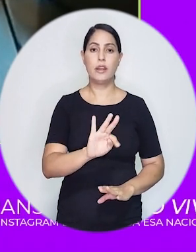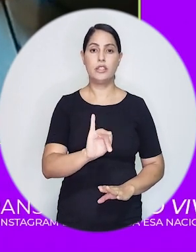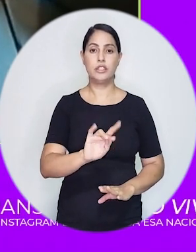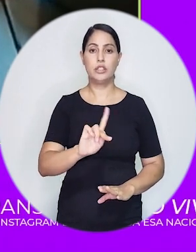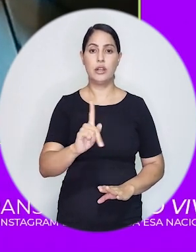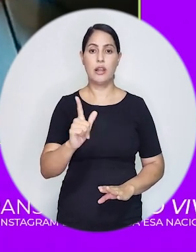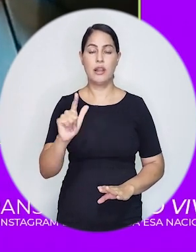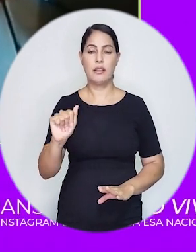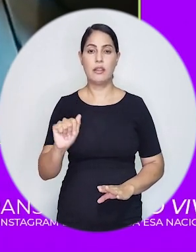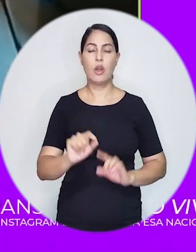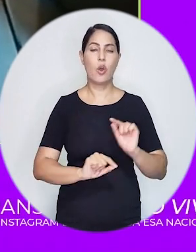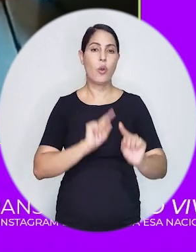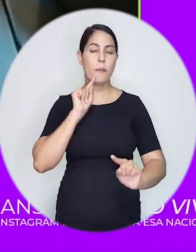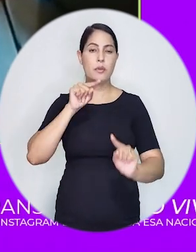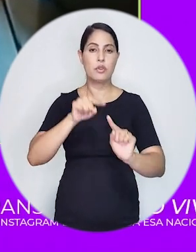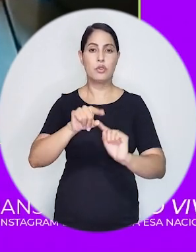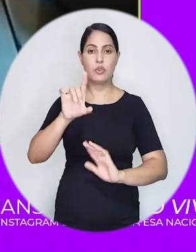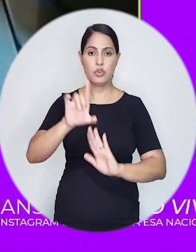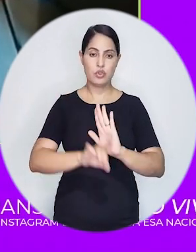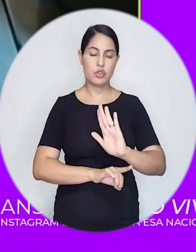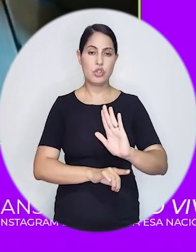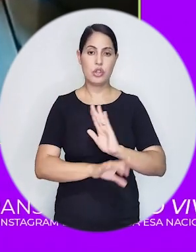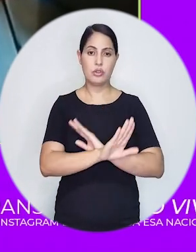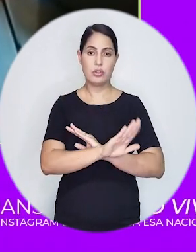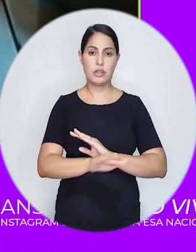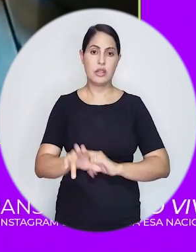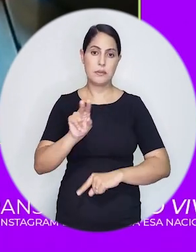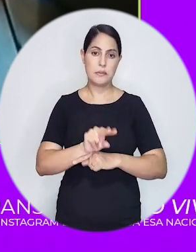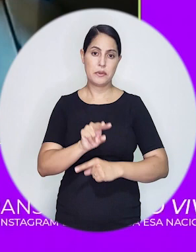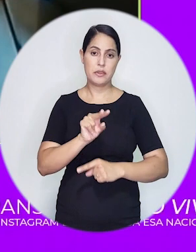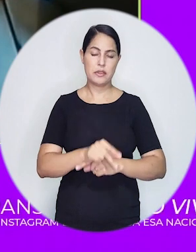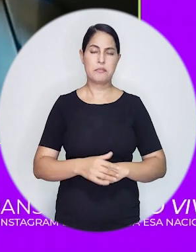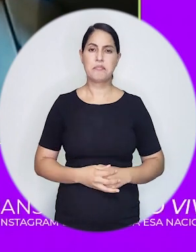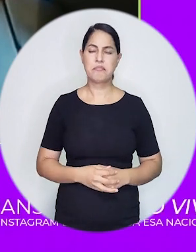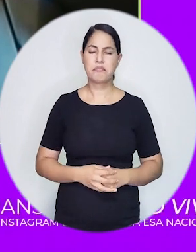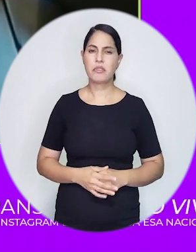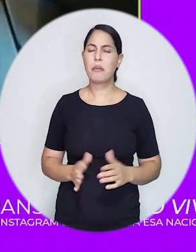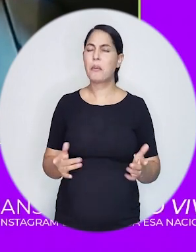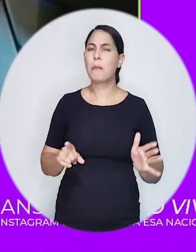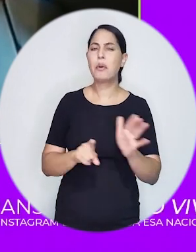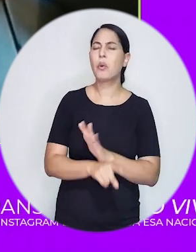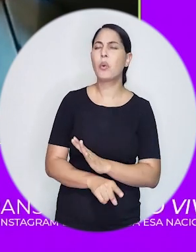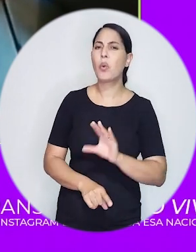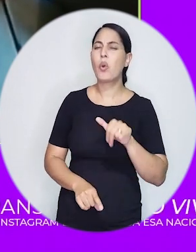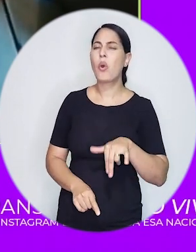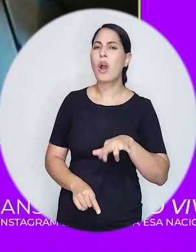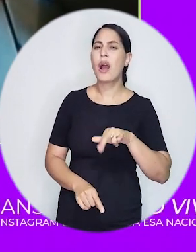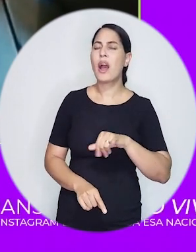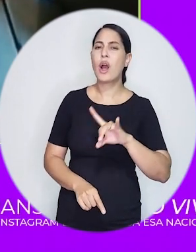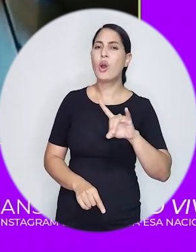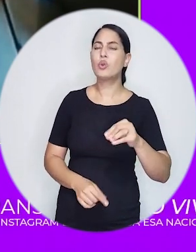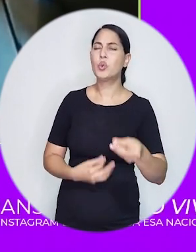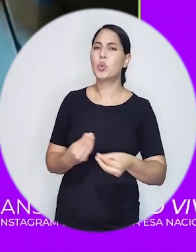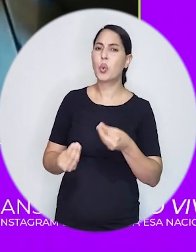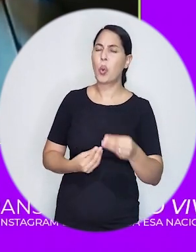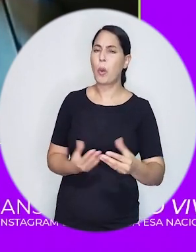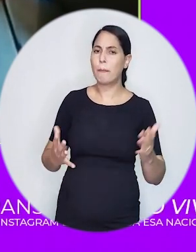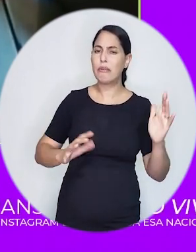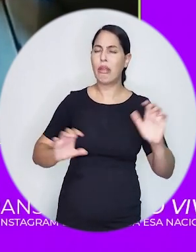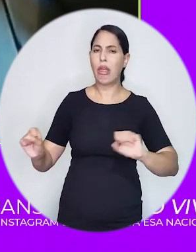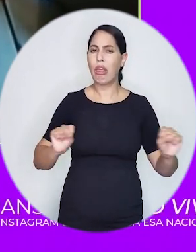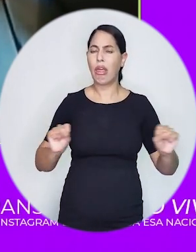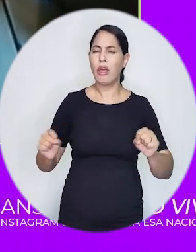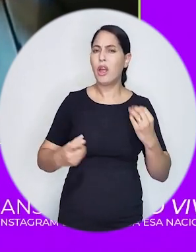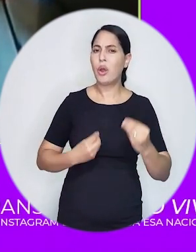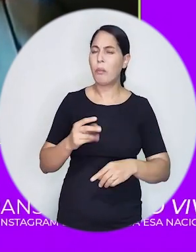situações de litígio para a proteção dos direitos da criança. Mas, Conrado, qual é o sentido disso? O sentido é de uma